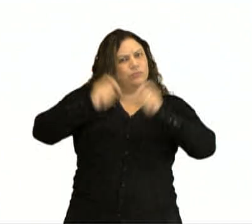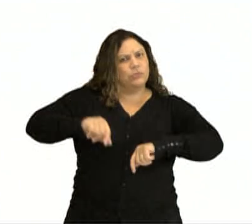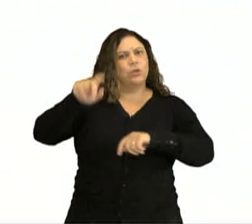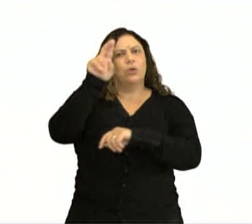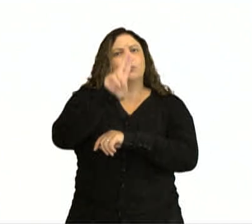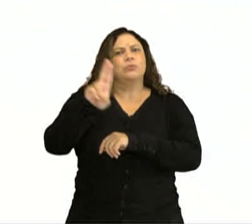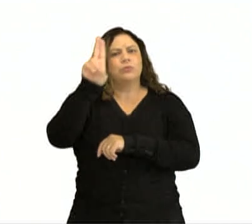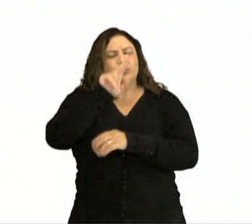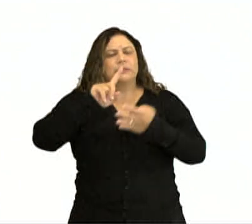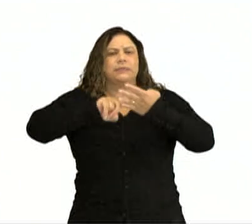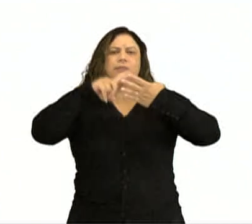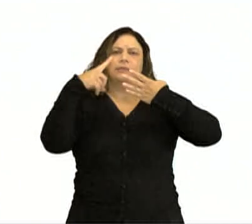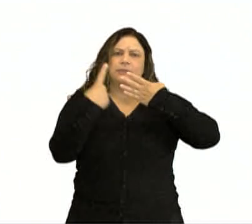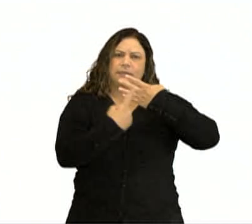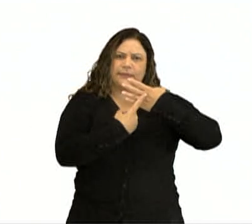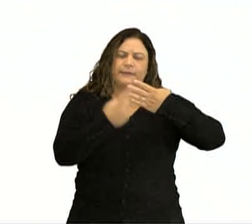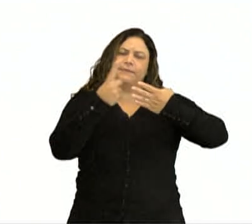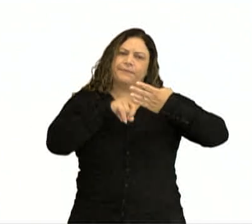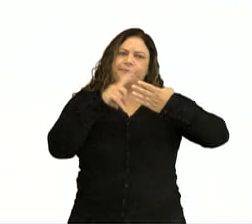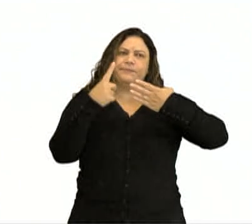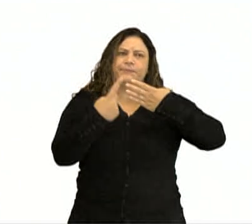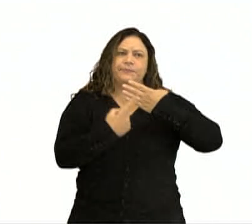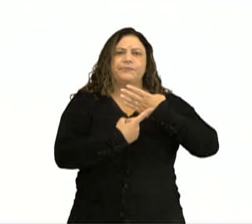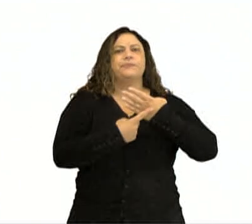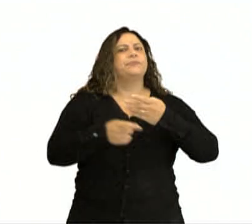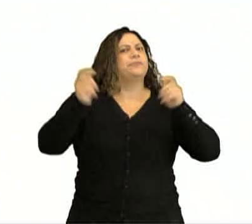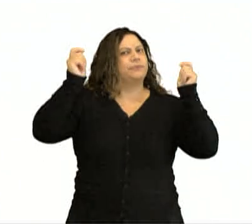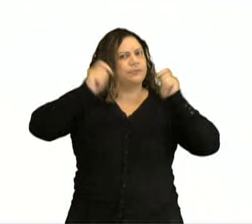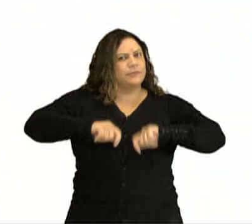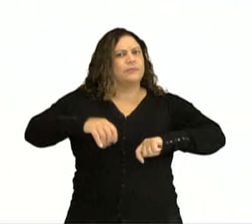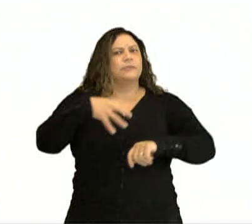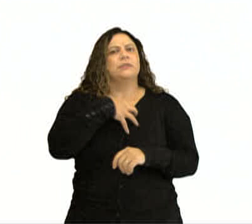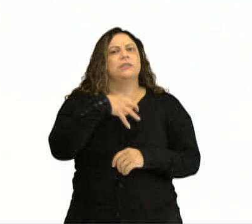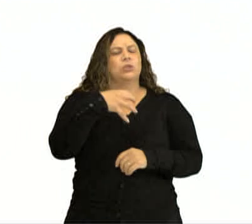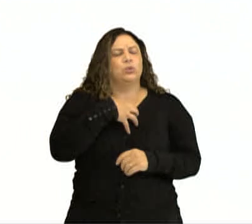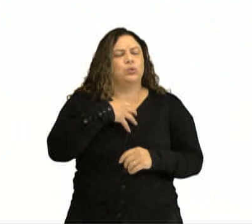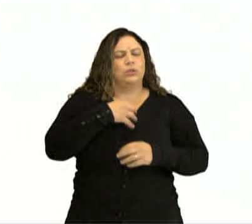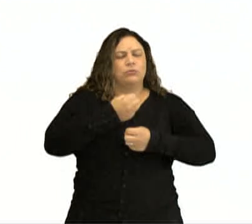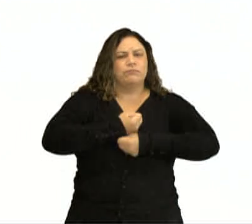utilizar-se de figuras de linguagem. Essas são formas de